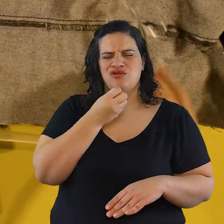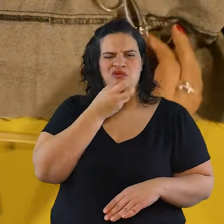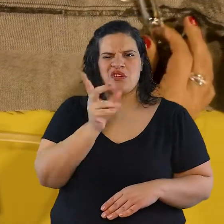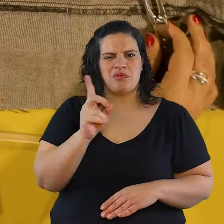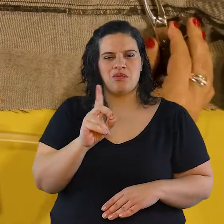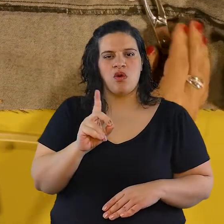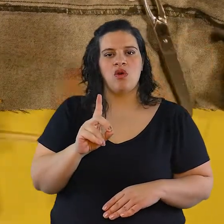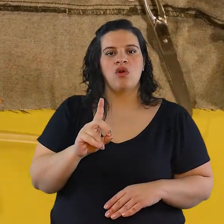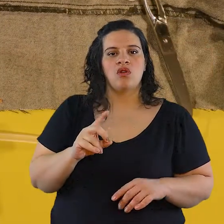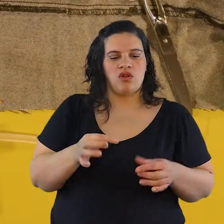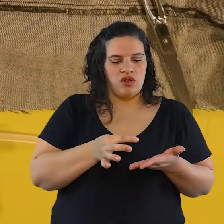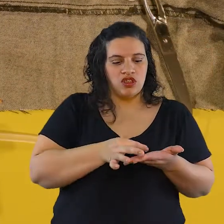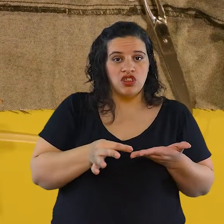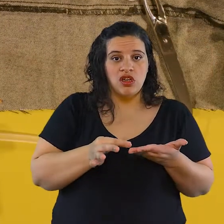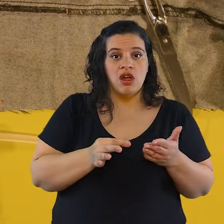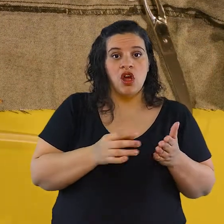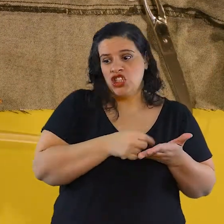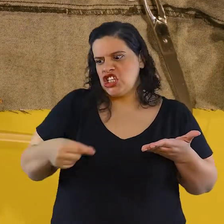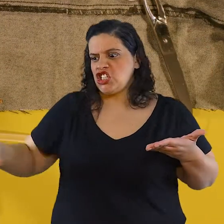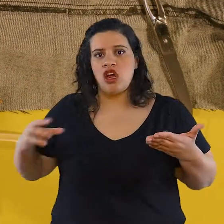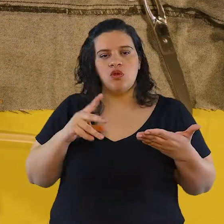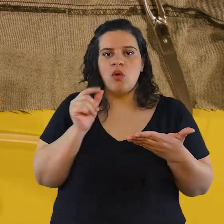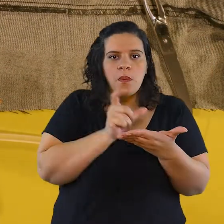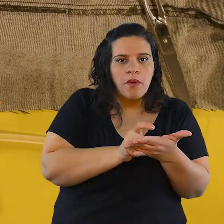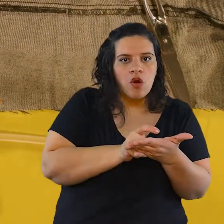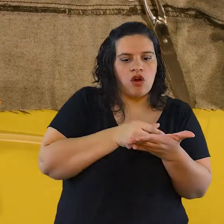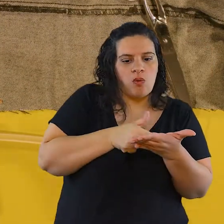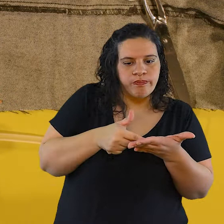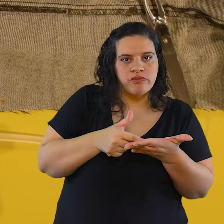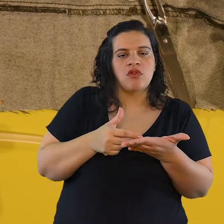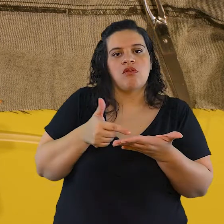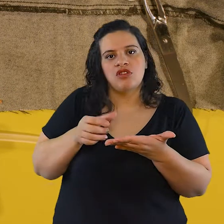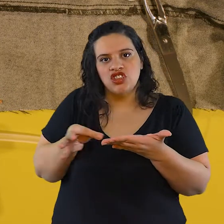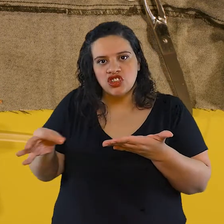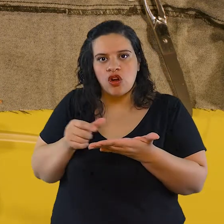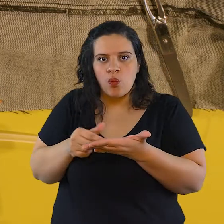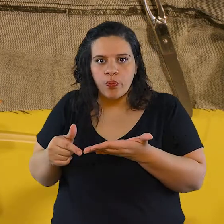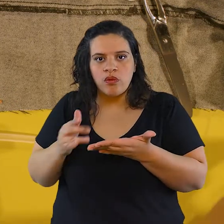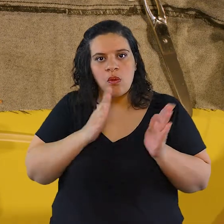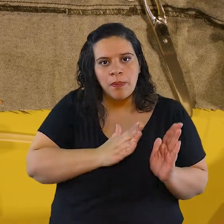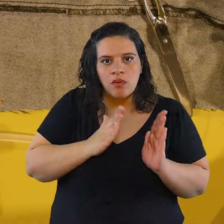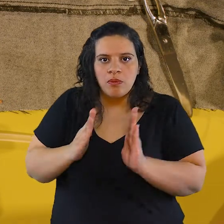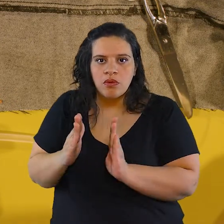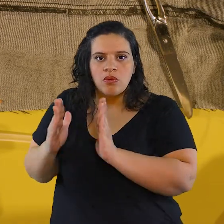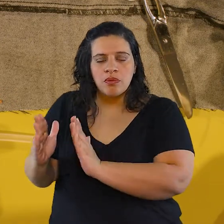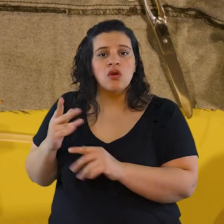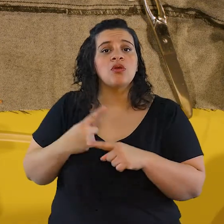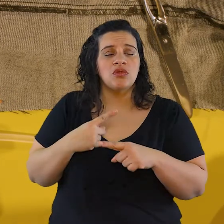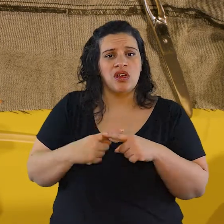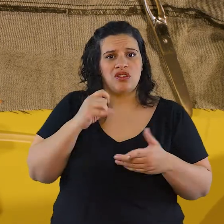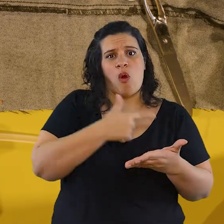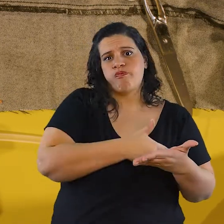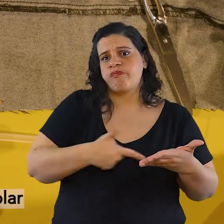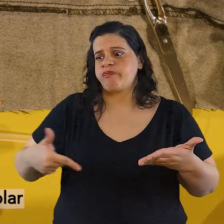e não é legal, tá? Então eu vou tirando o alfinete, tirei 2, e vai